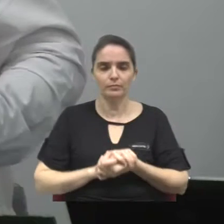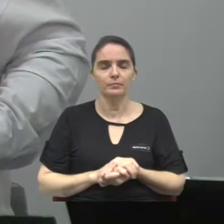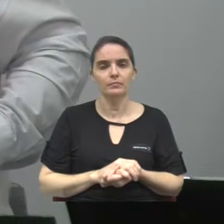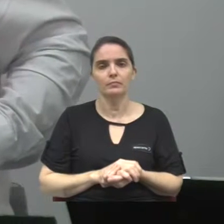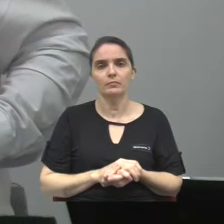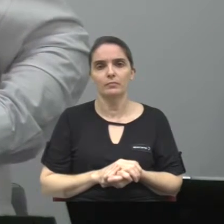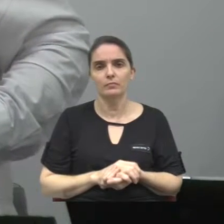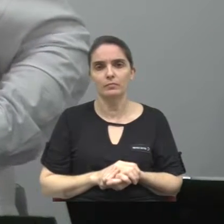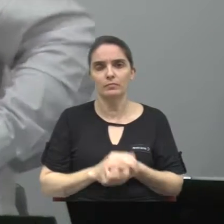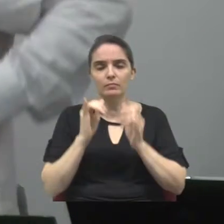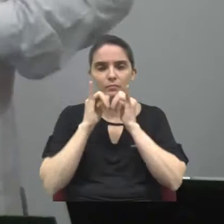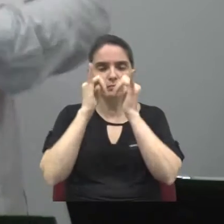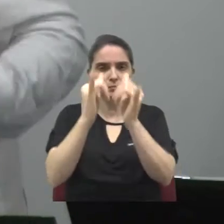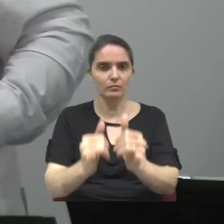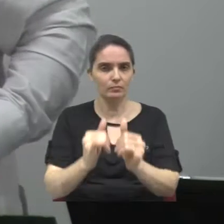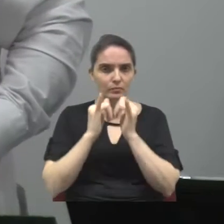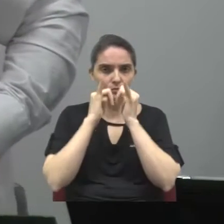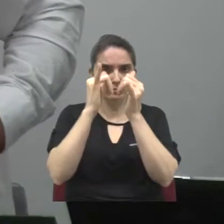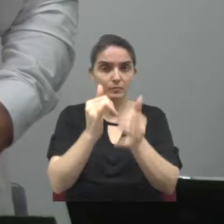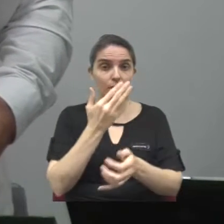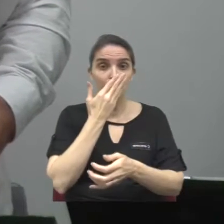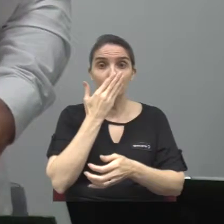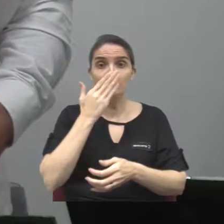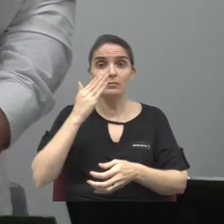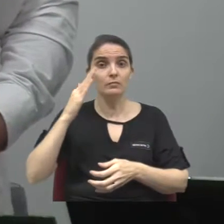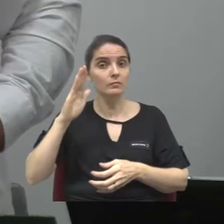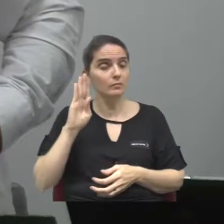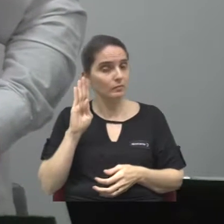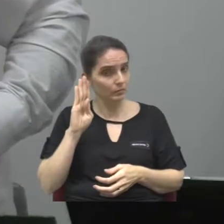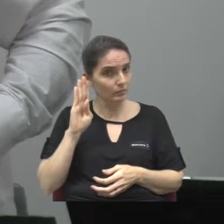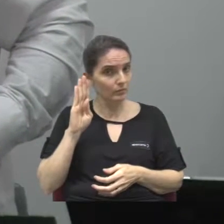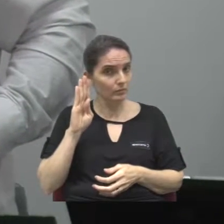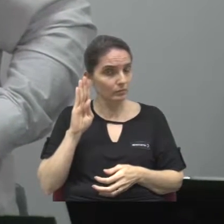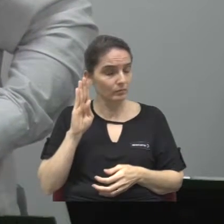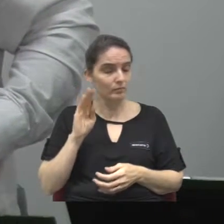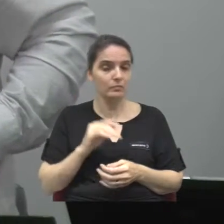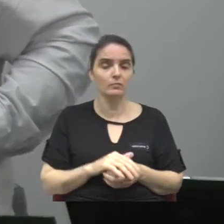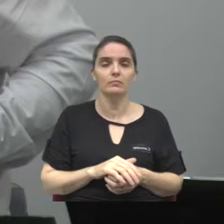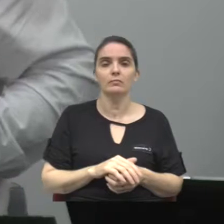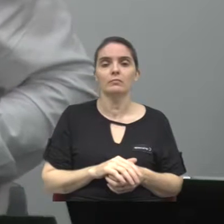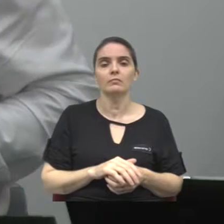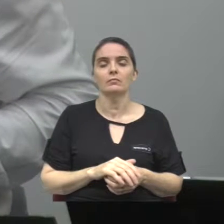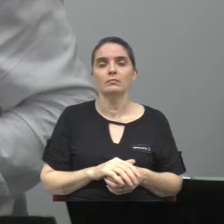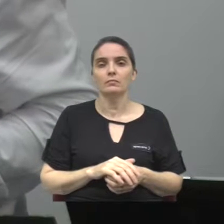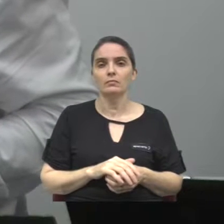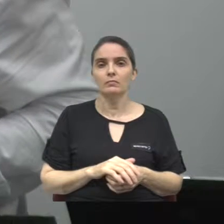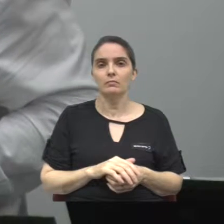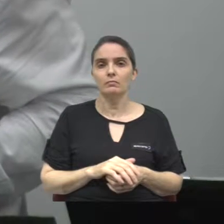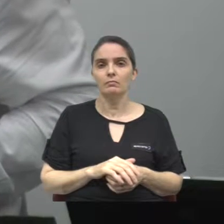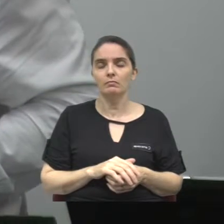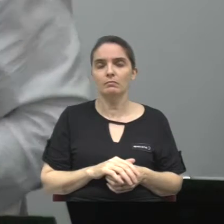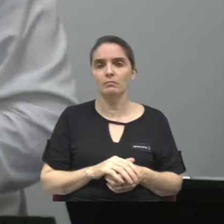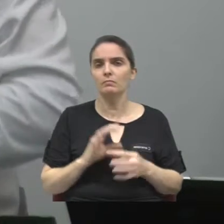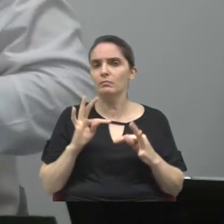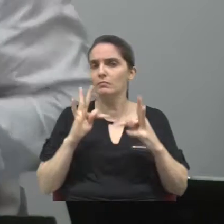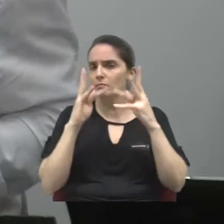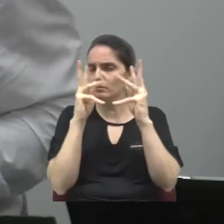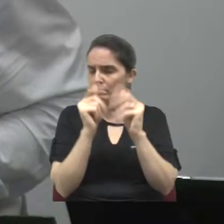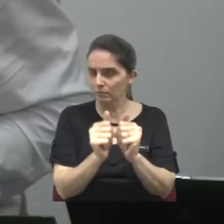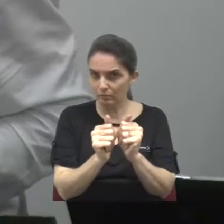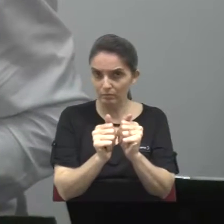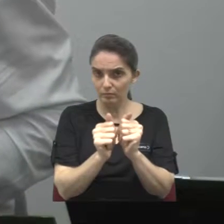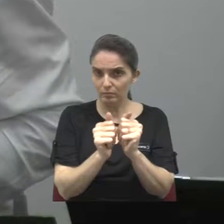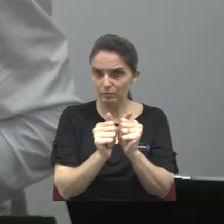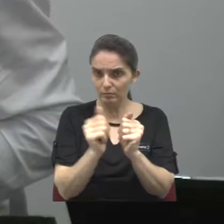prometem ou vislumbram para a população uma situação de melhoria